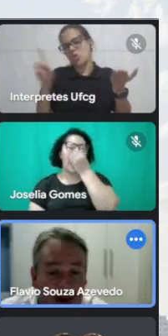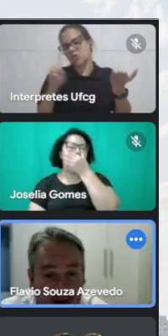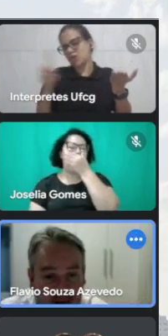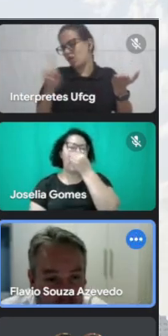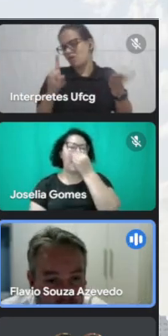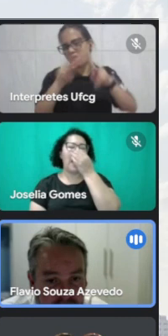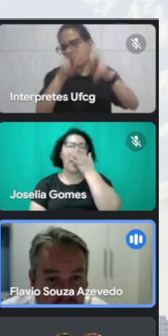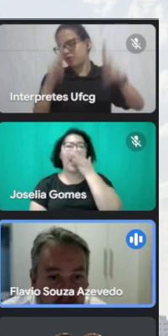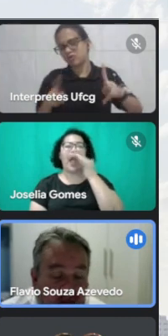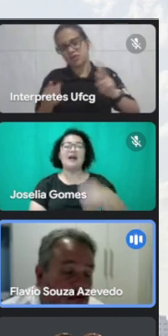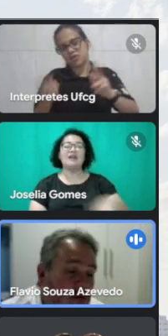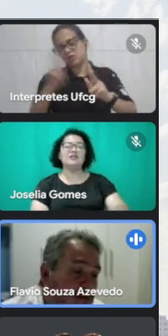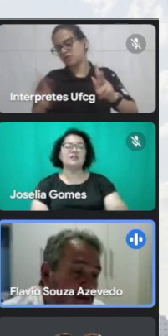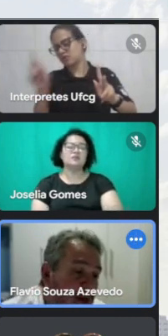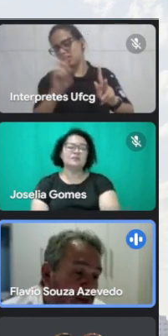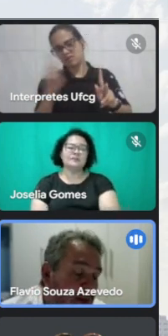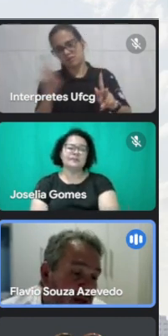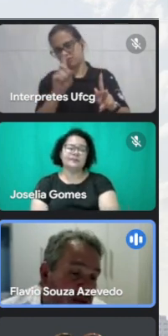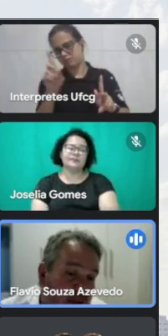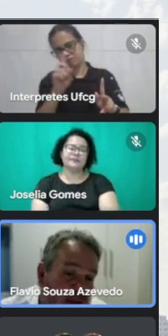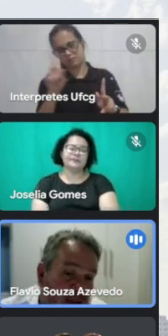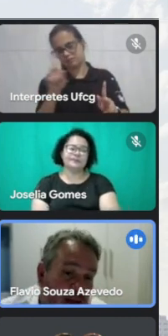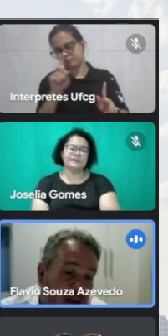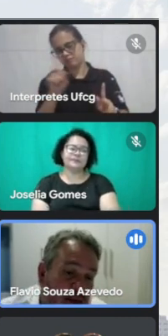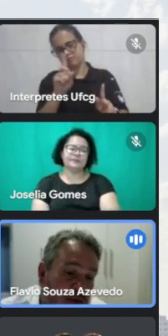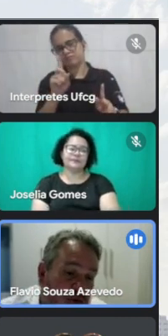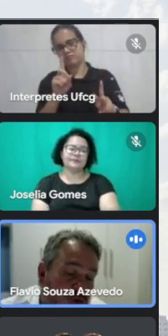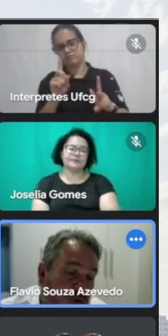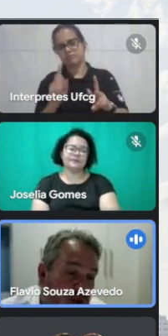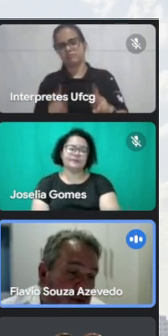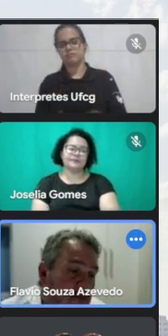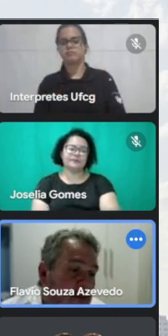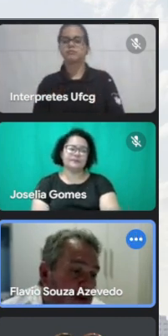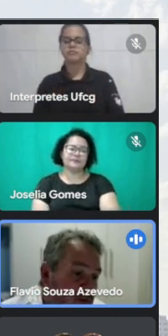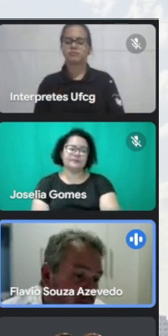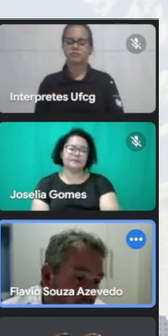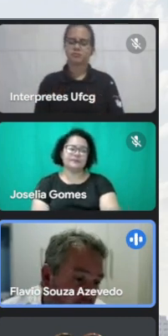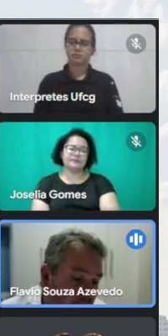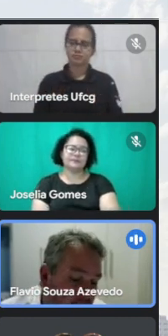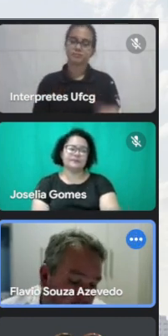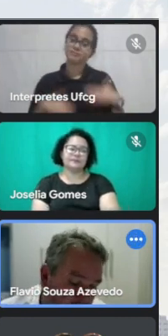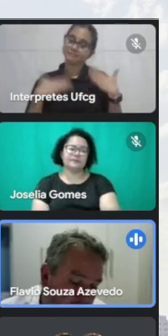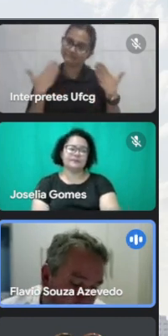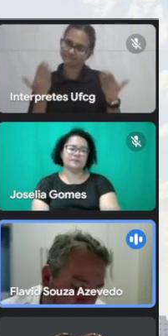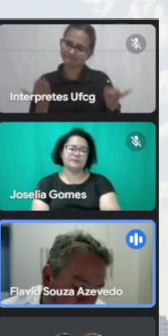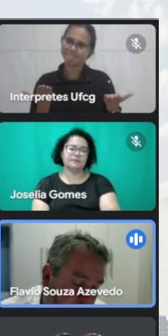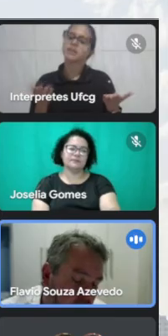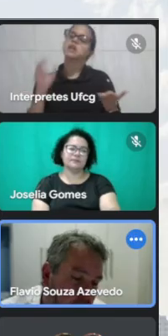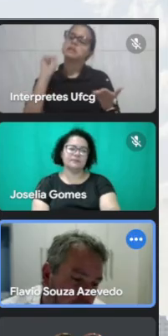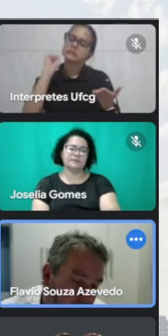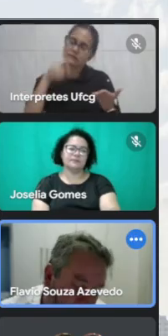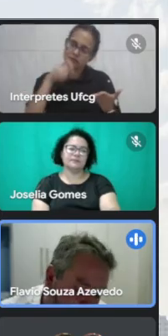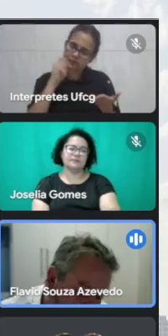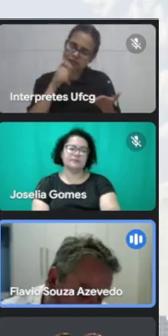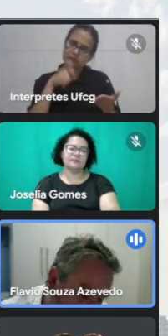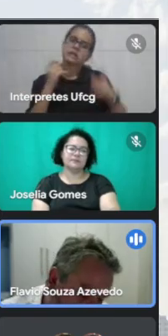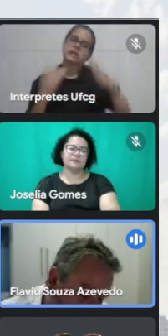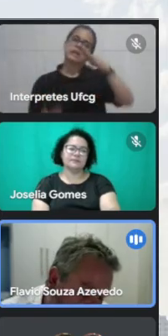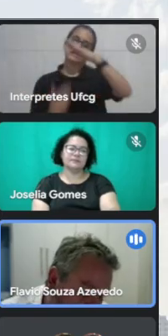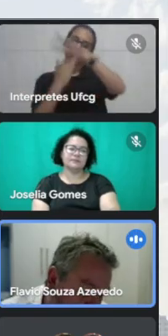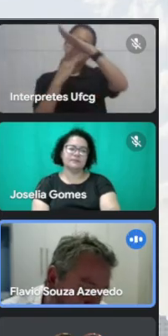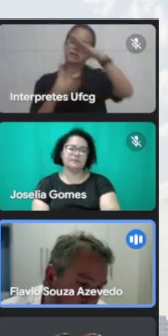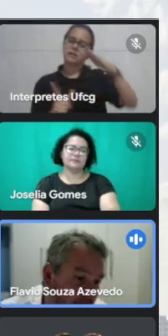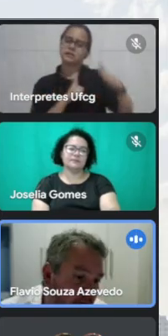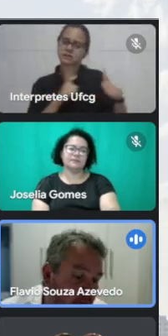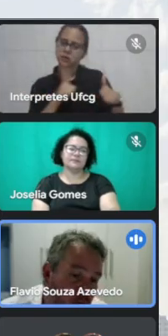etc., não é viável a implementação dessas estruturas. Então, tem sim limitação